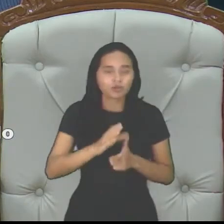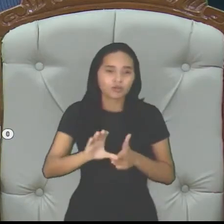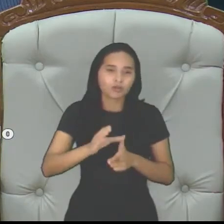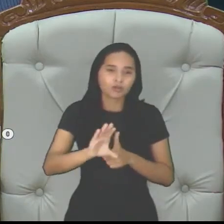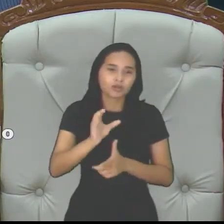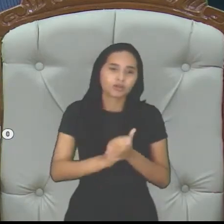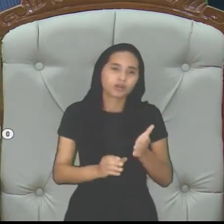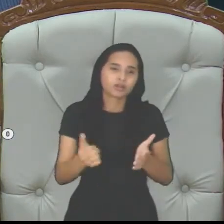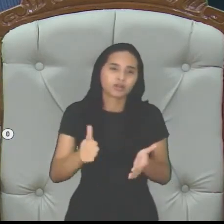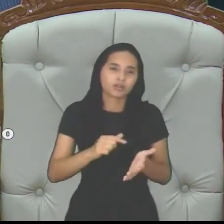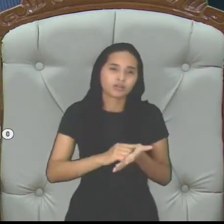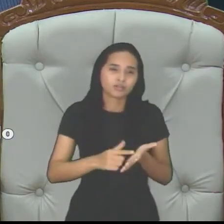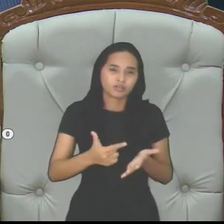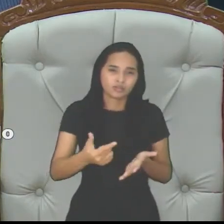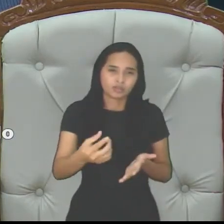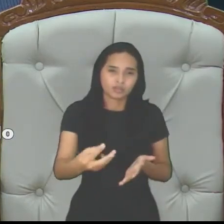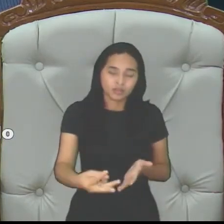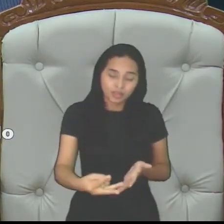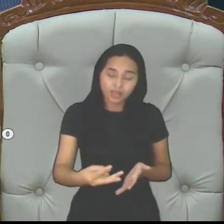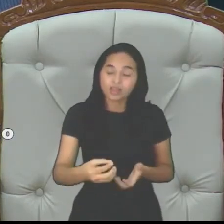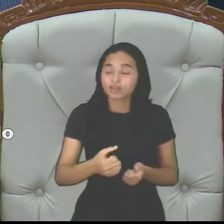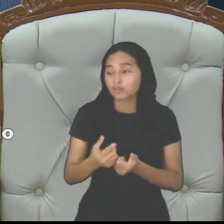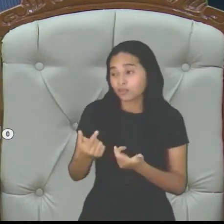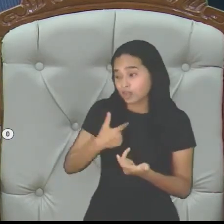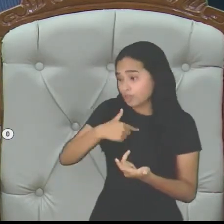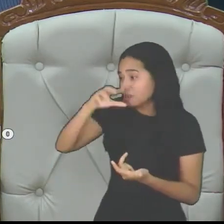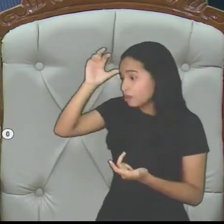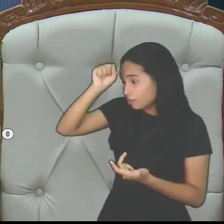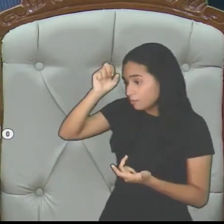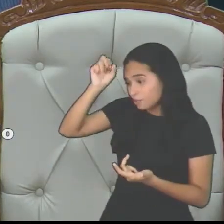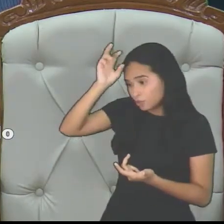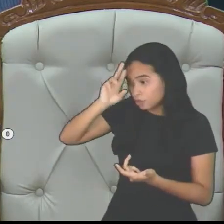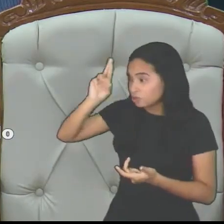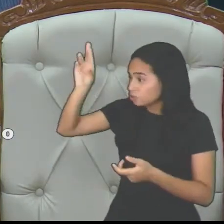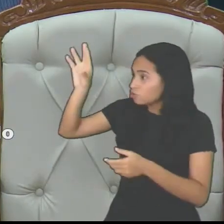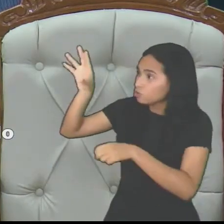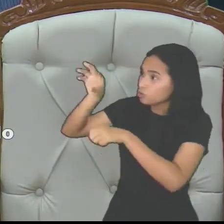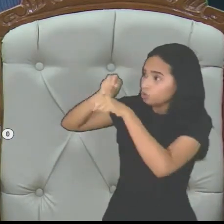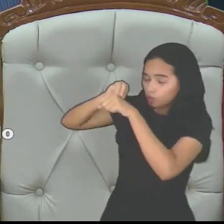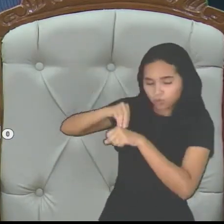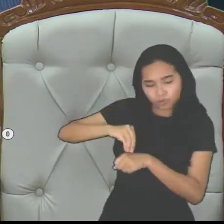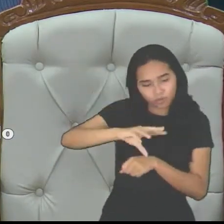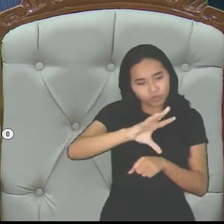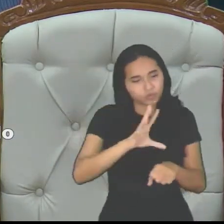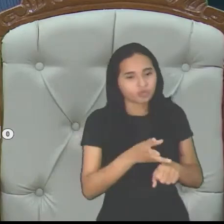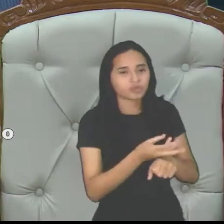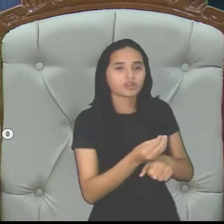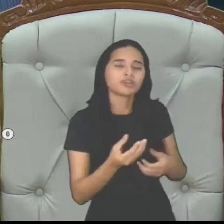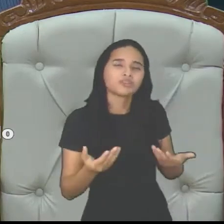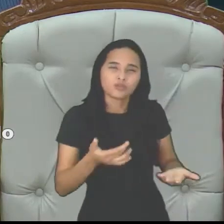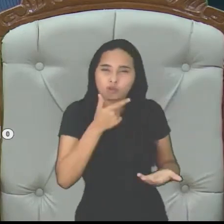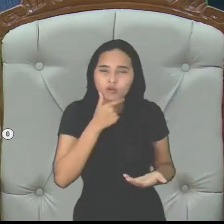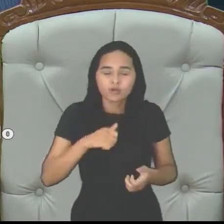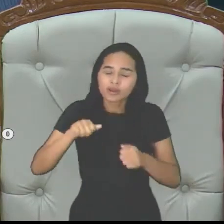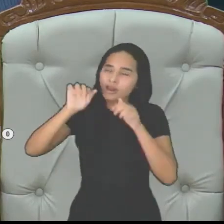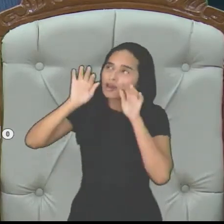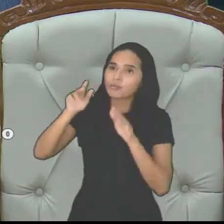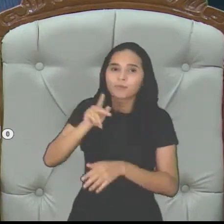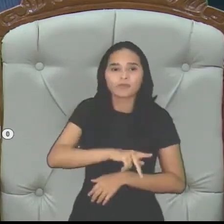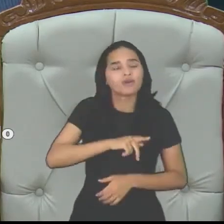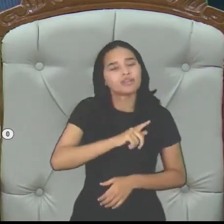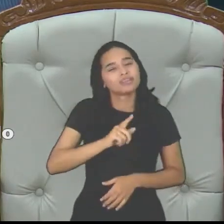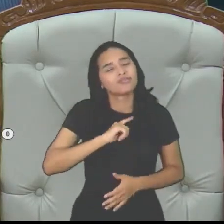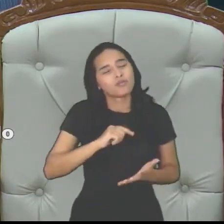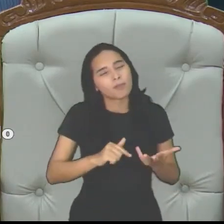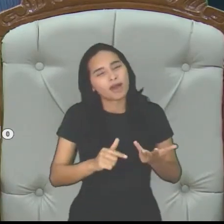23, que aquilo que aprendeu do Senhor, ele vai transmitir para a igreja. Então, é um homem das revelações. Paulo teve